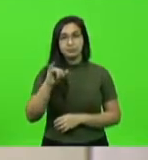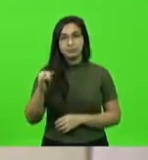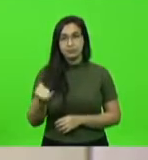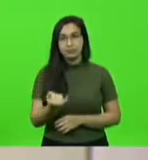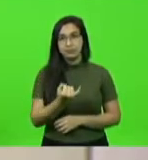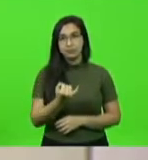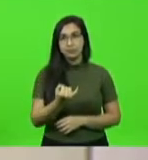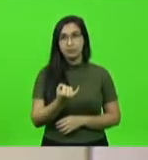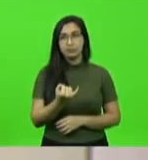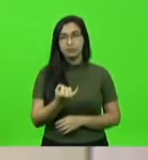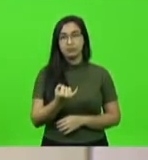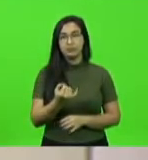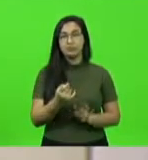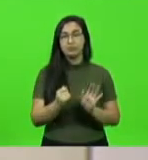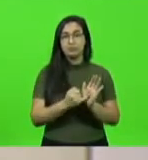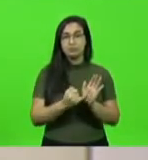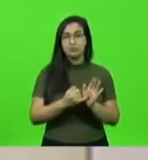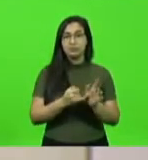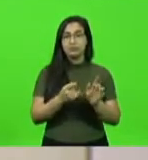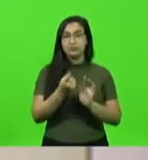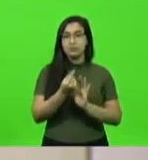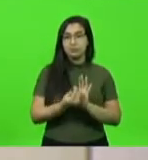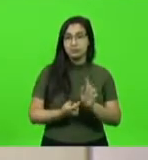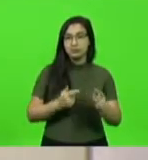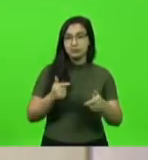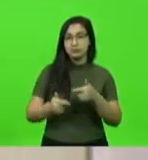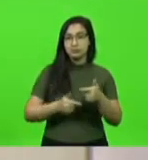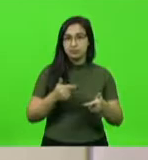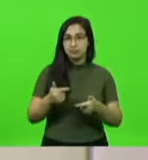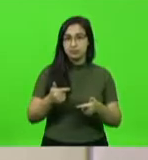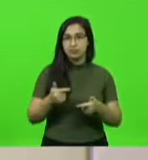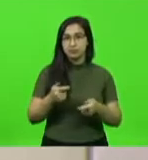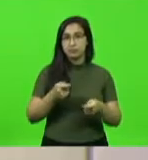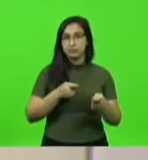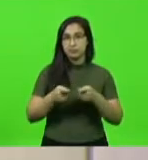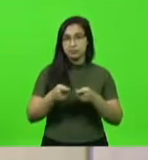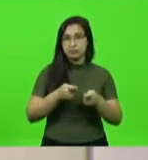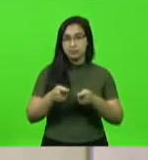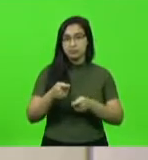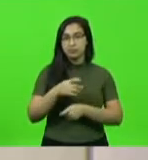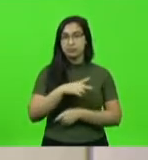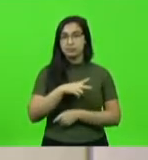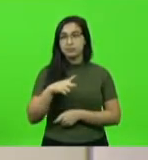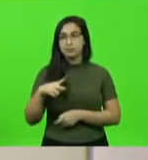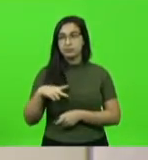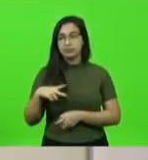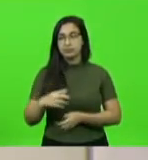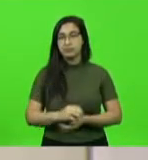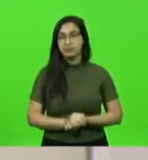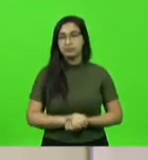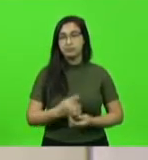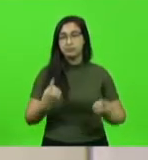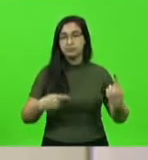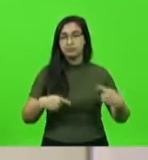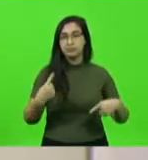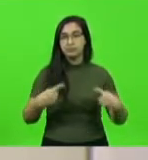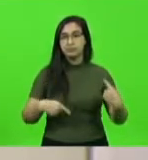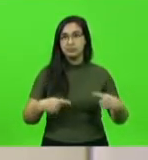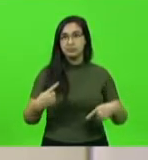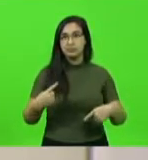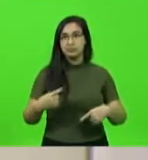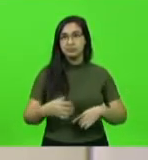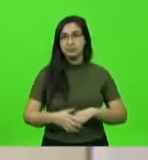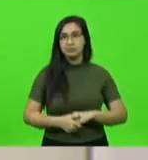Justiça, Tributação e Finanças, Trabalho, Administração e Serviço Público. Em discussão.